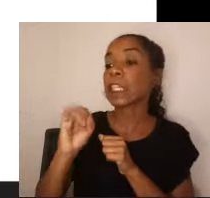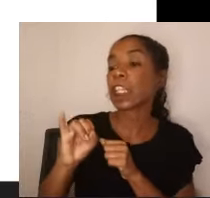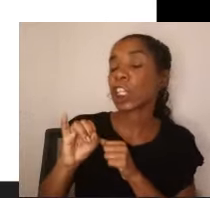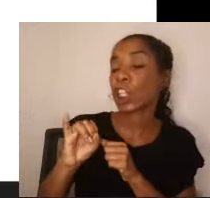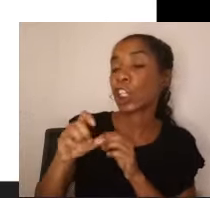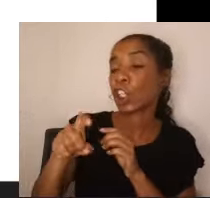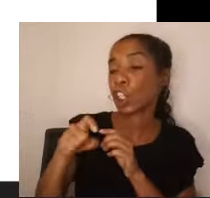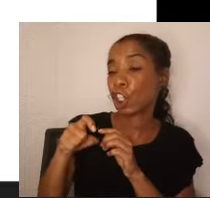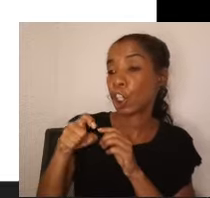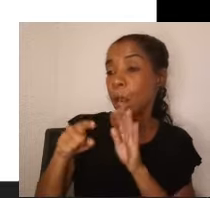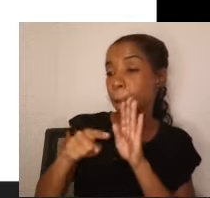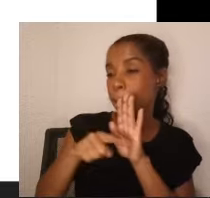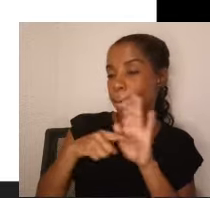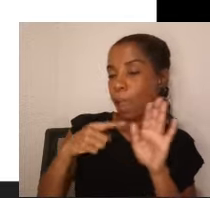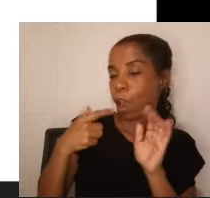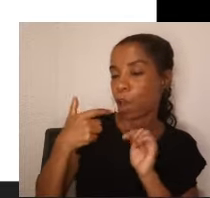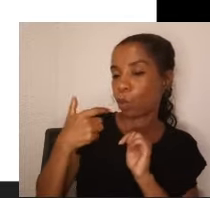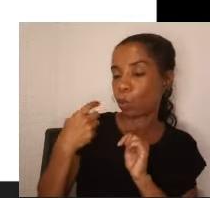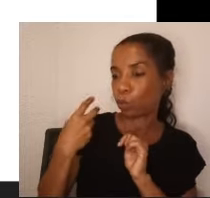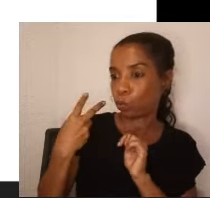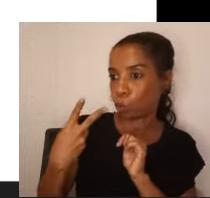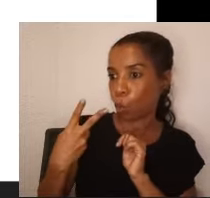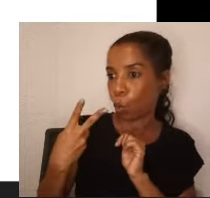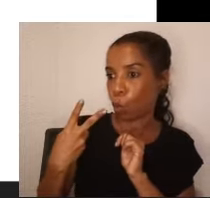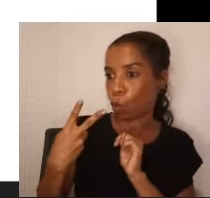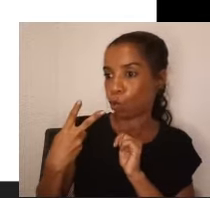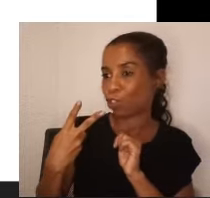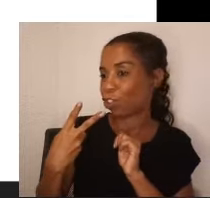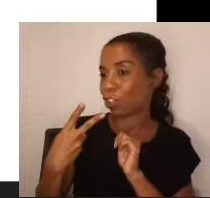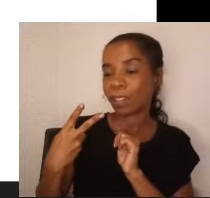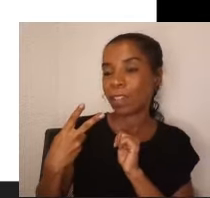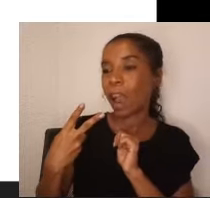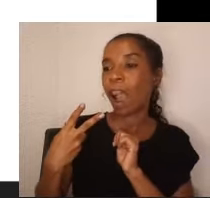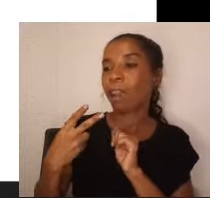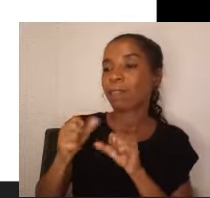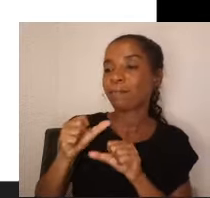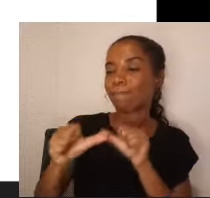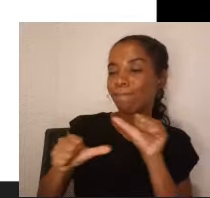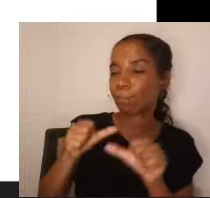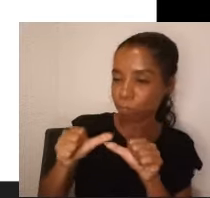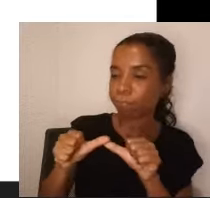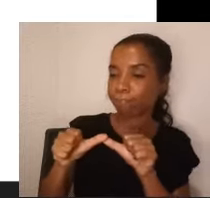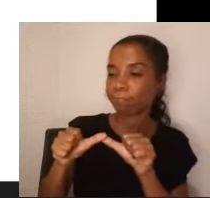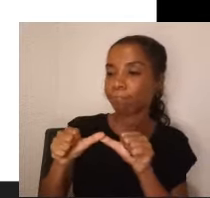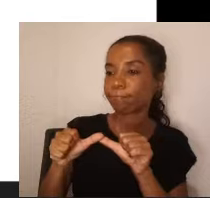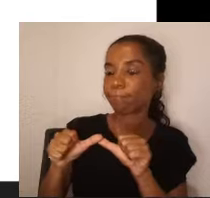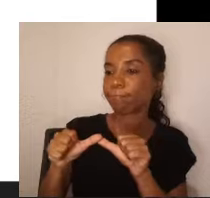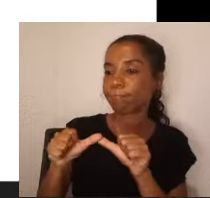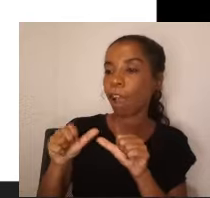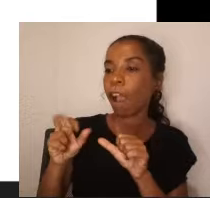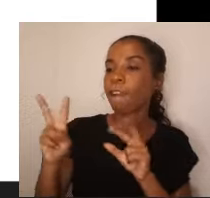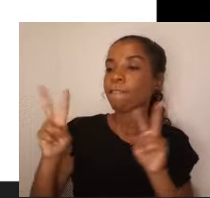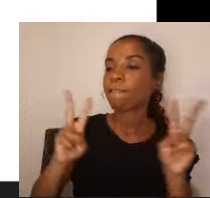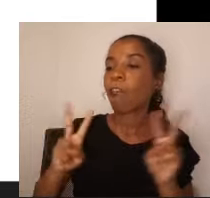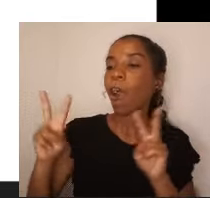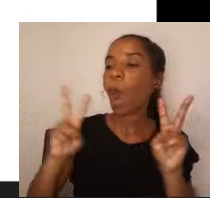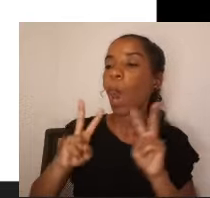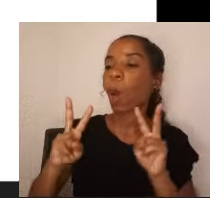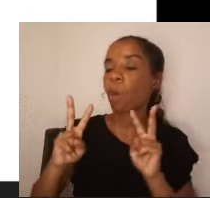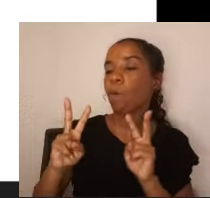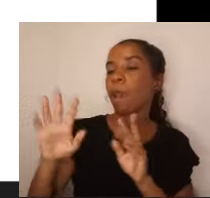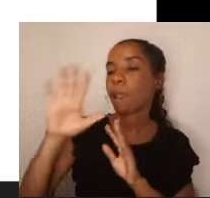de seguir essa expressão para calcular o valor da imagem, né? E